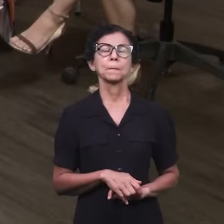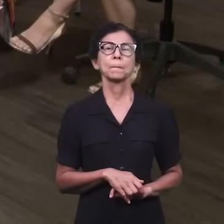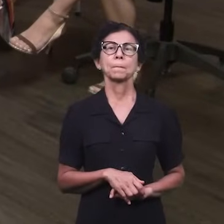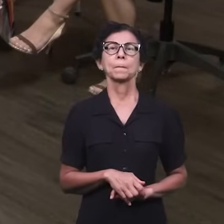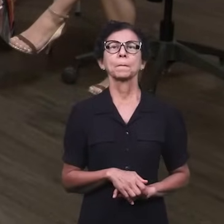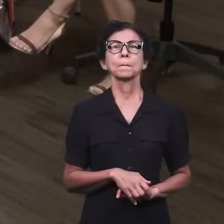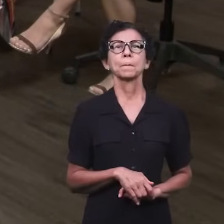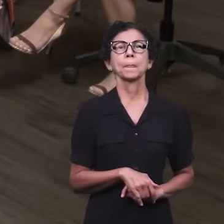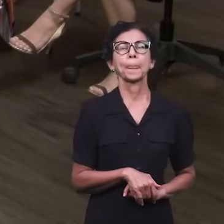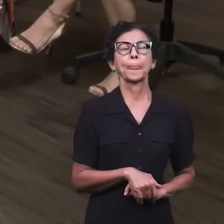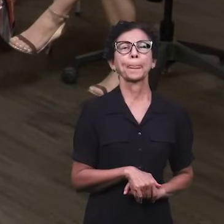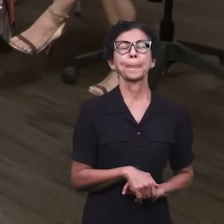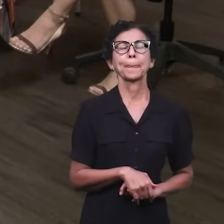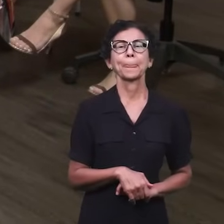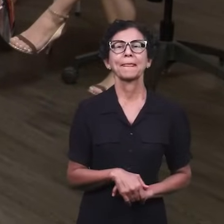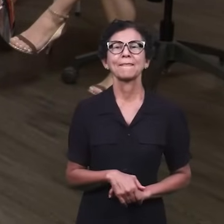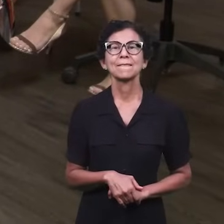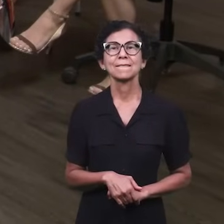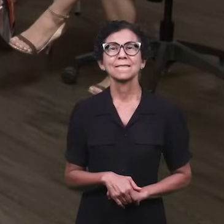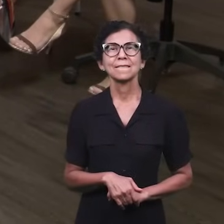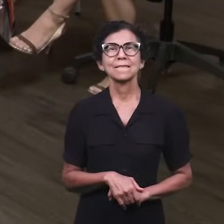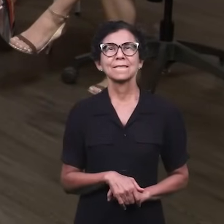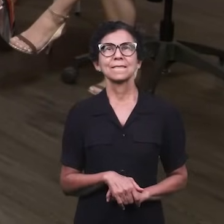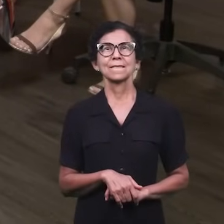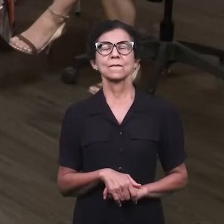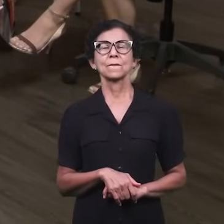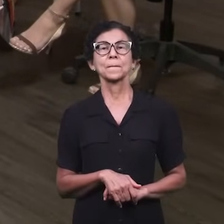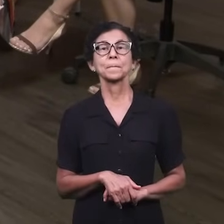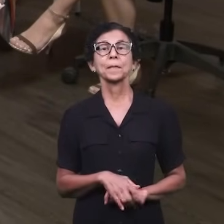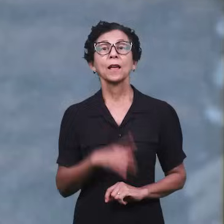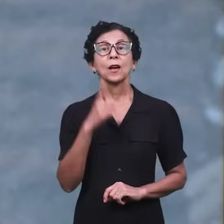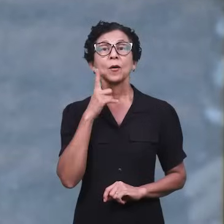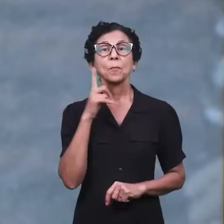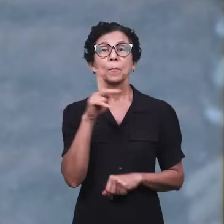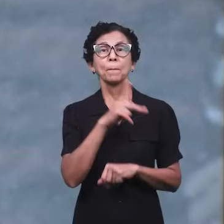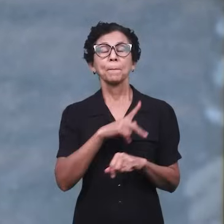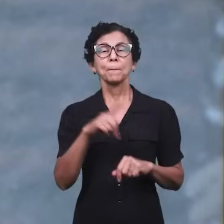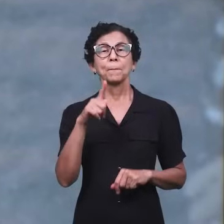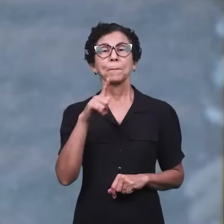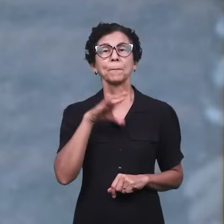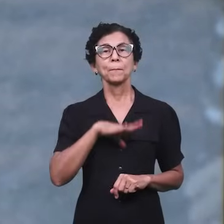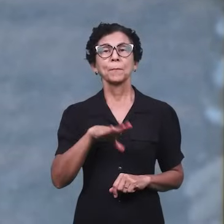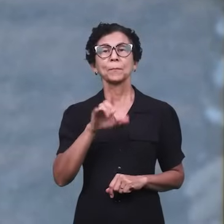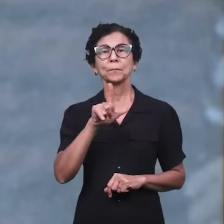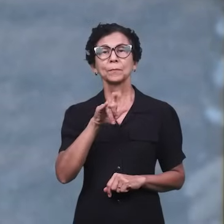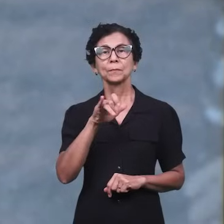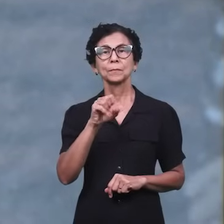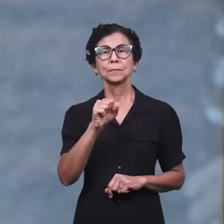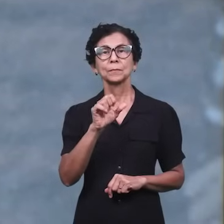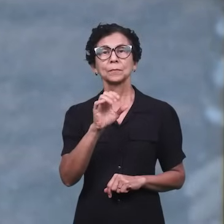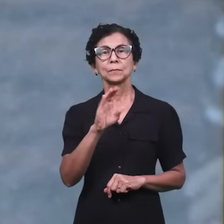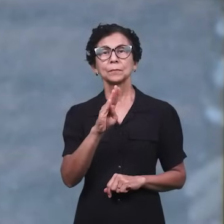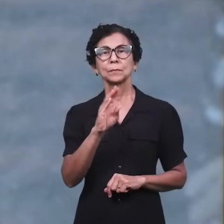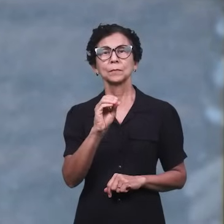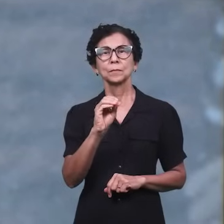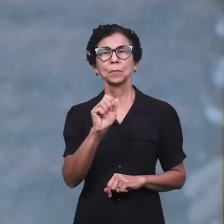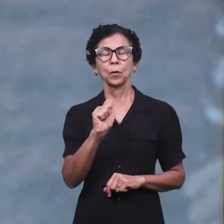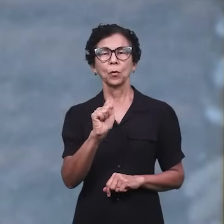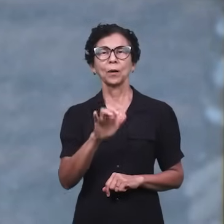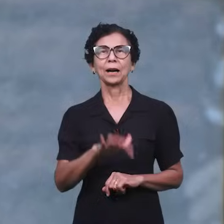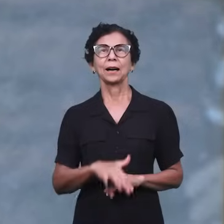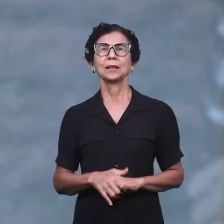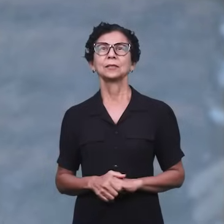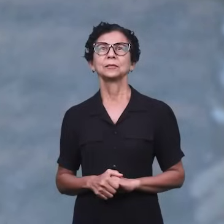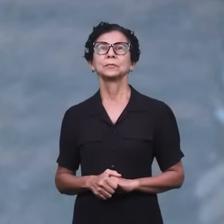participação e essa participação ela vem também de Lisboa em Portugal quem vai falar é a